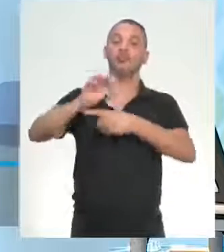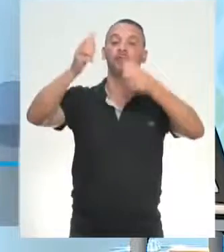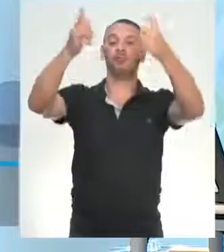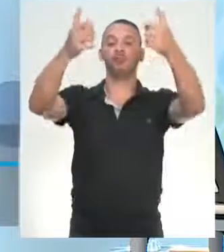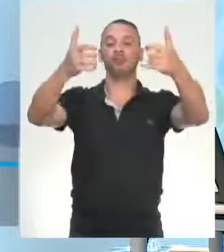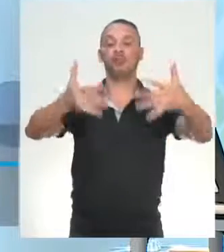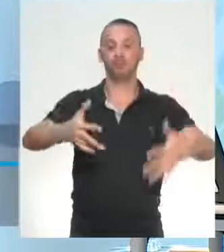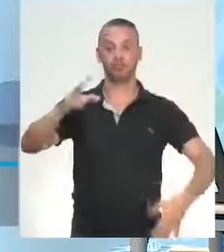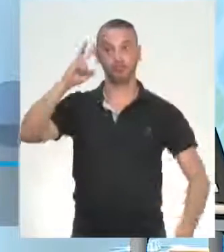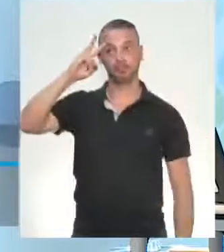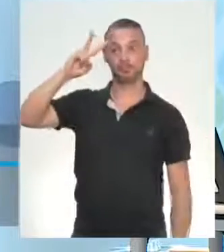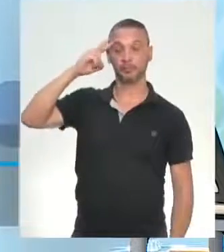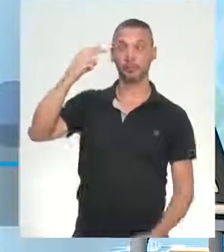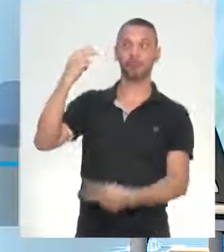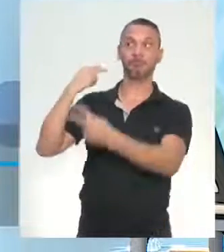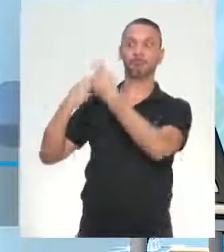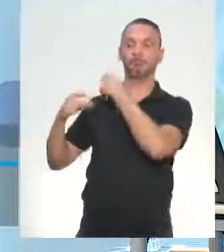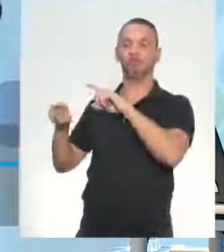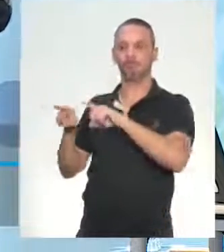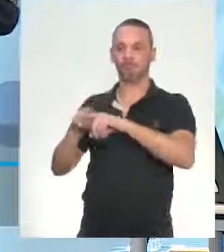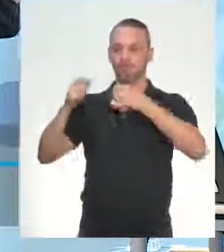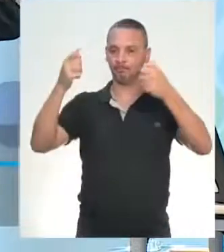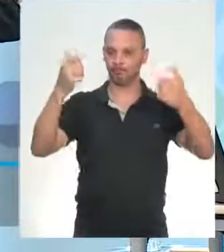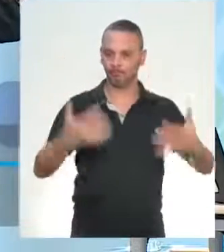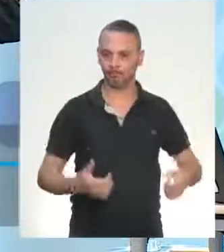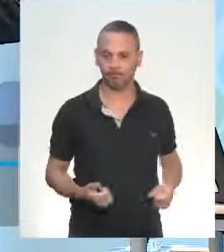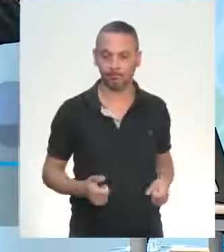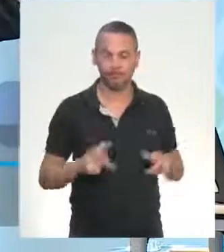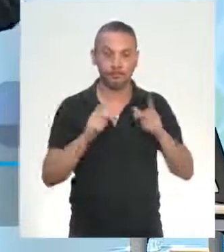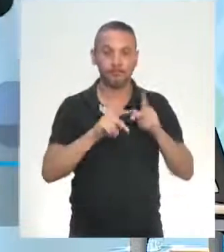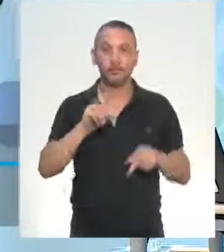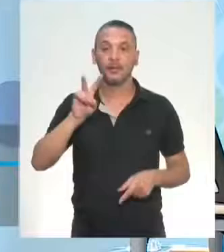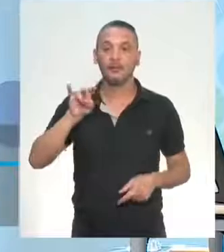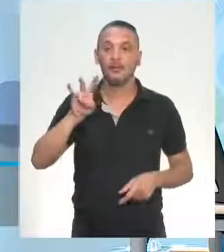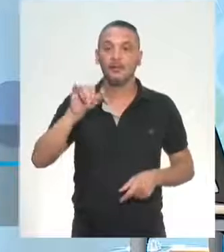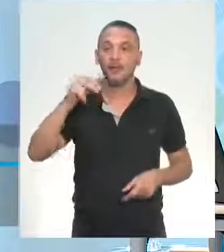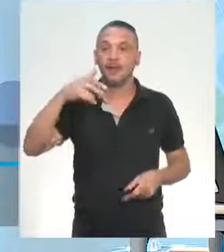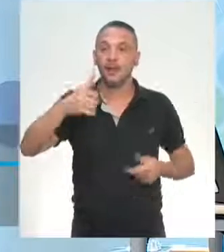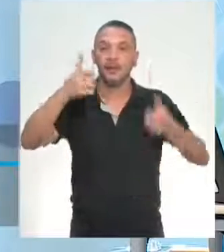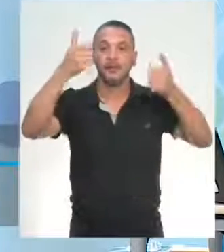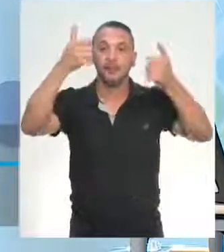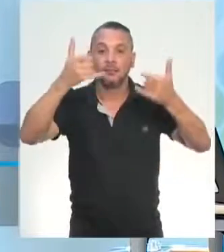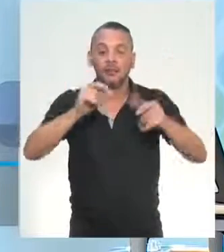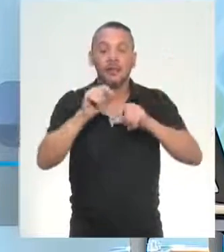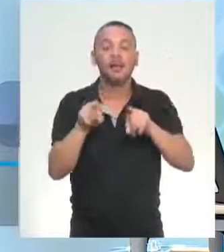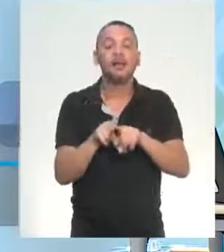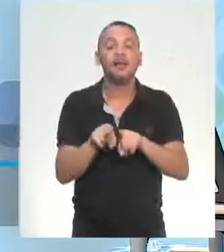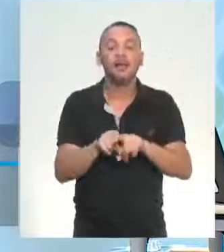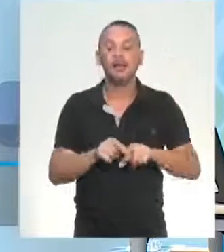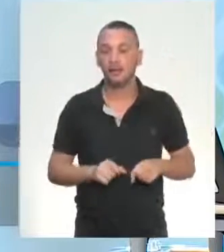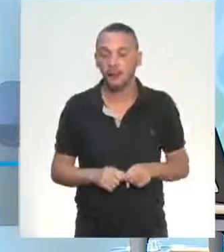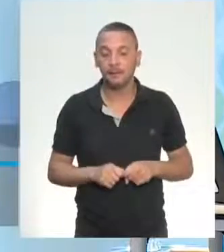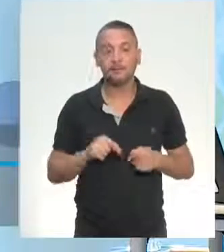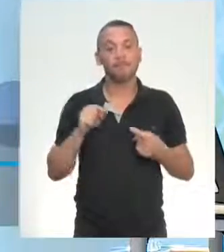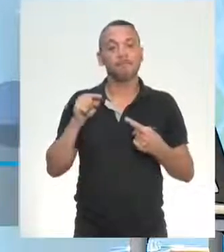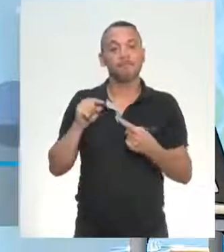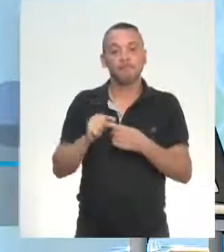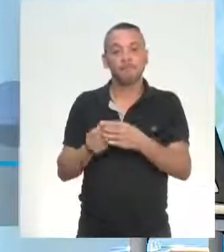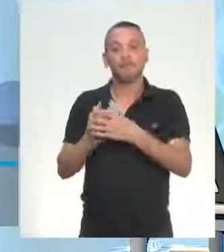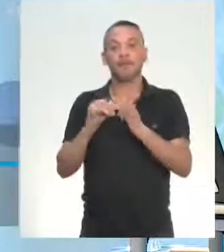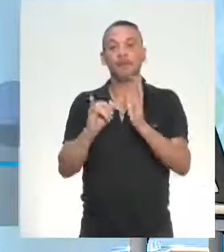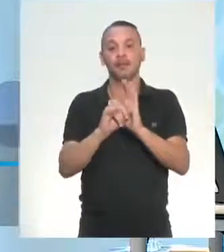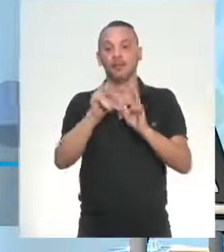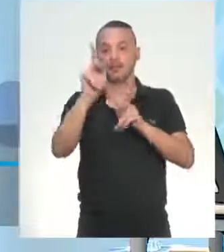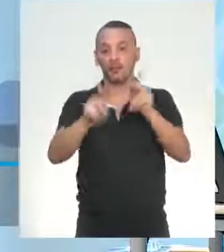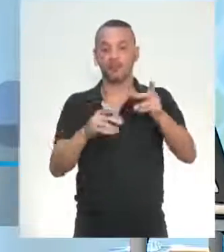a sua história. Olha que legal. Professora Viviane, bens materiais e imateriais formam a